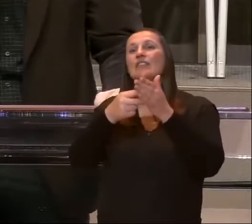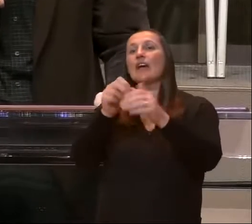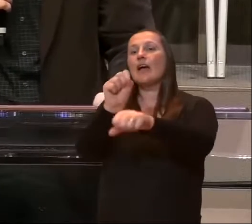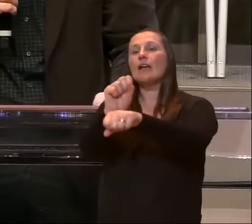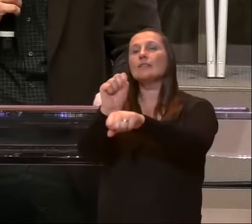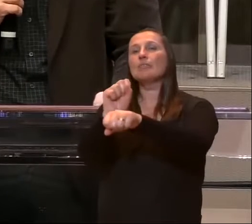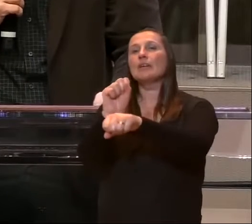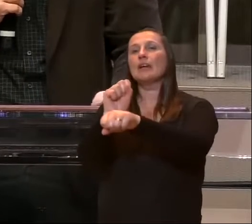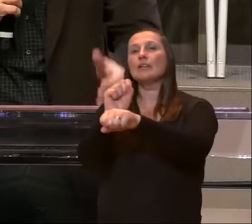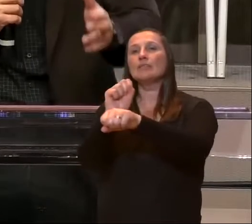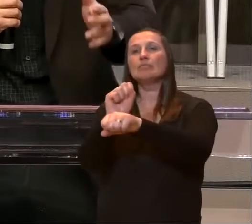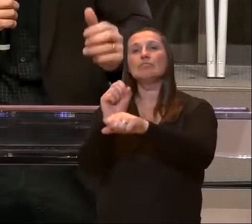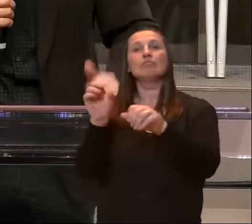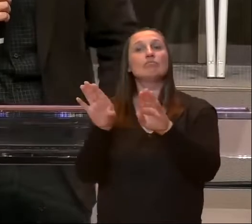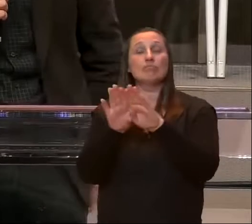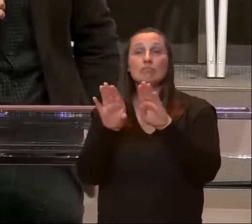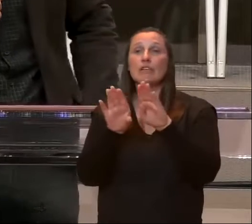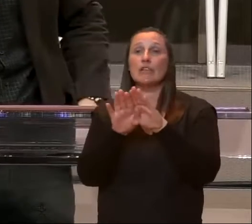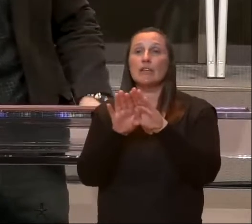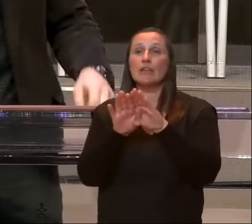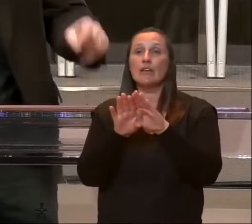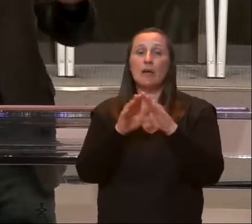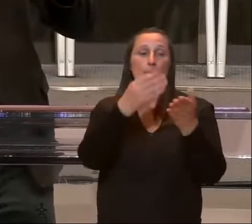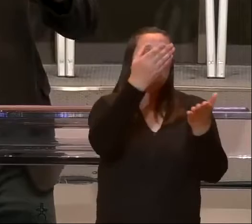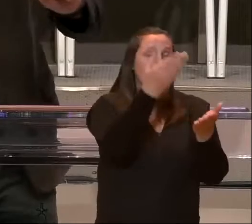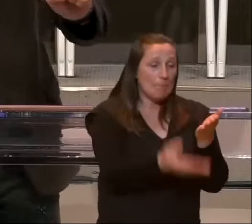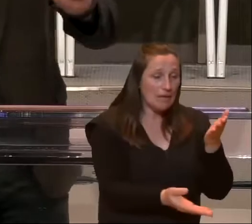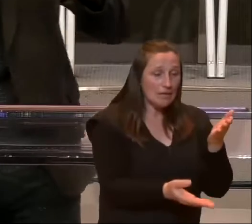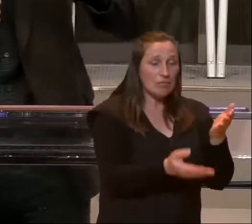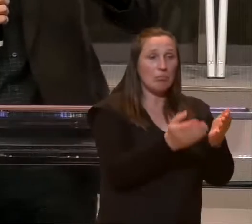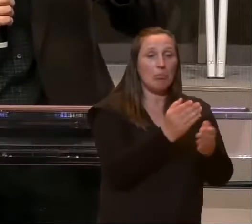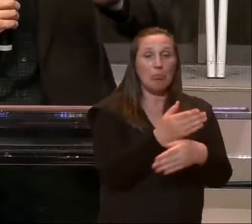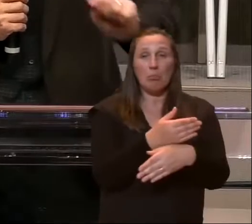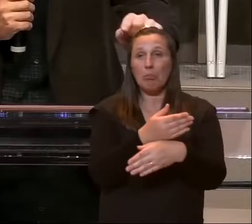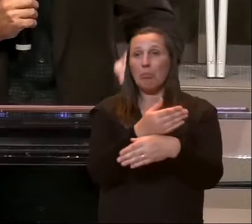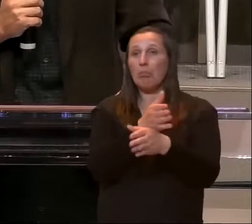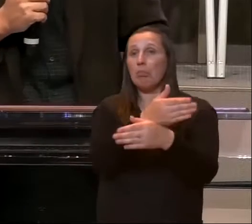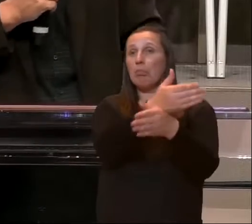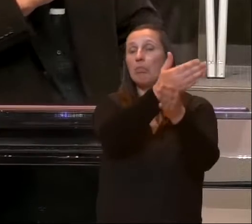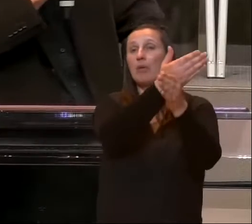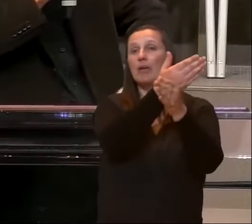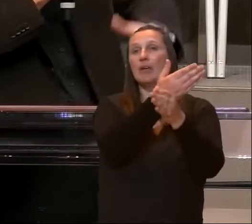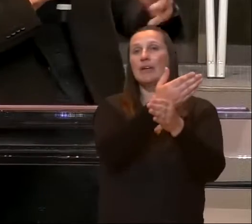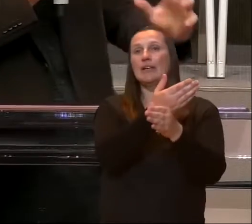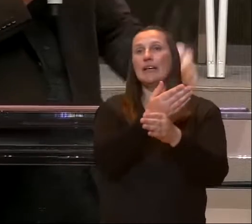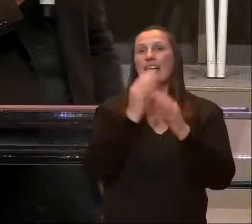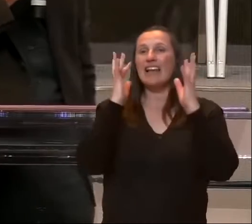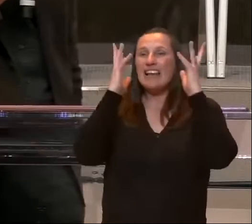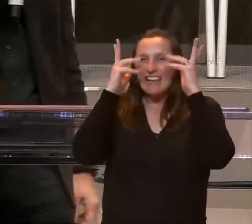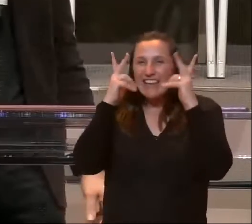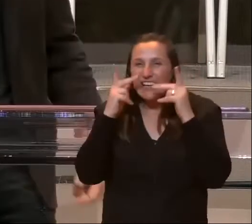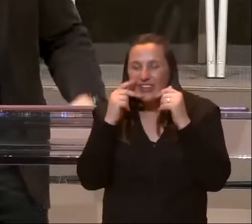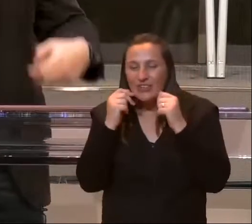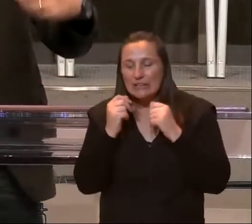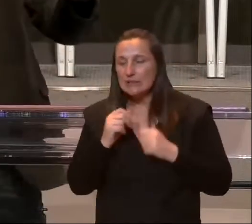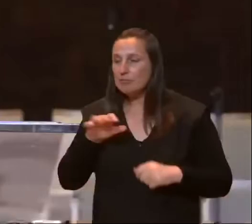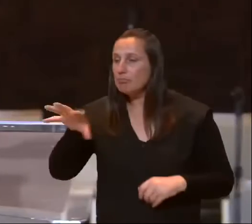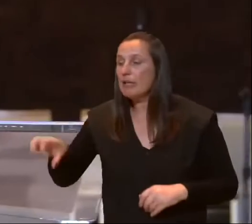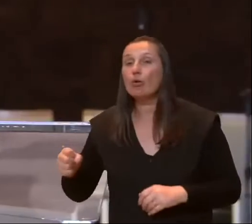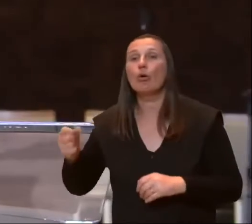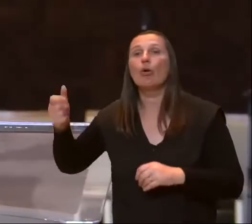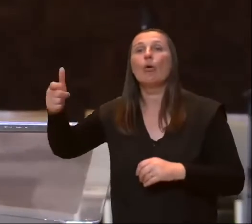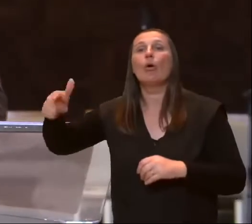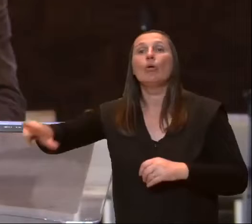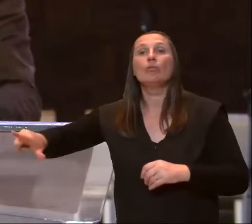esperar. E perdida a sua esperança, tomou outro dos seus filhotes e o fez leãozinho. Ele está